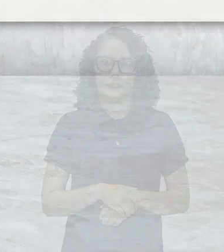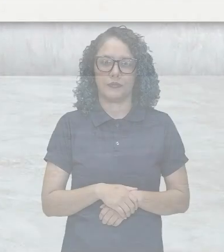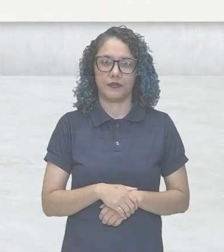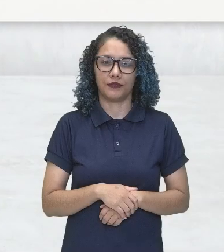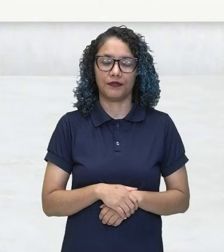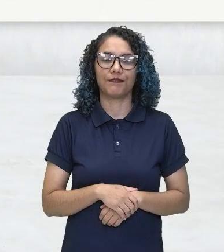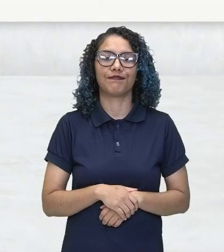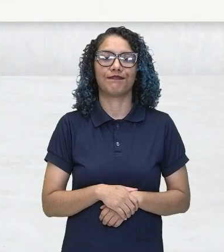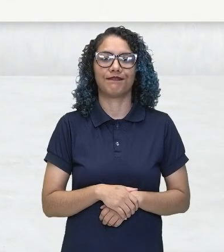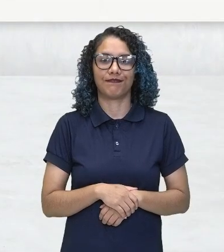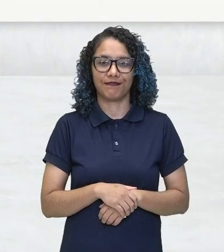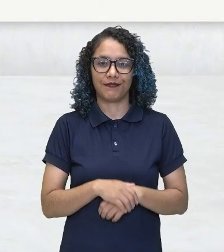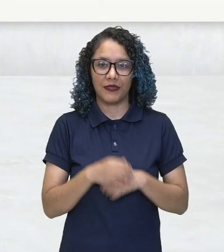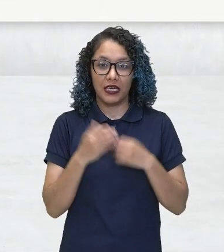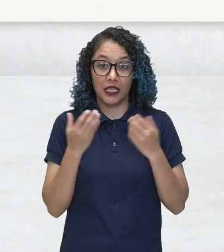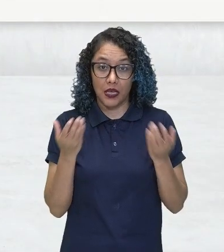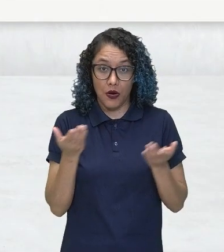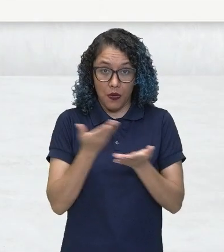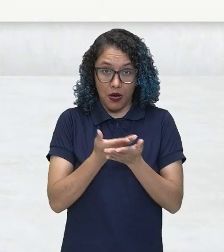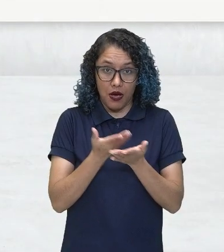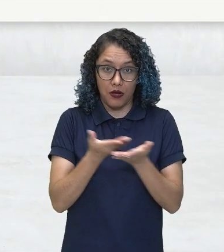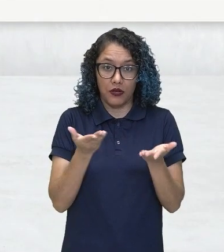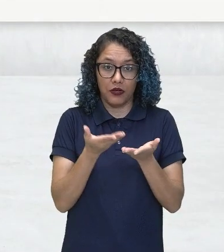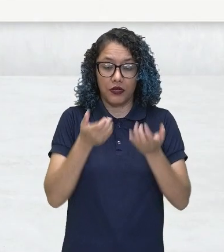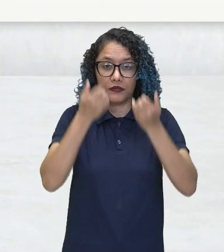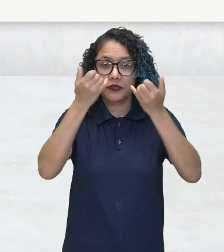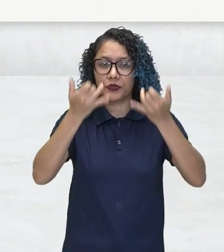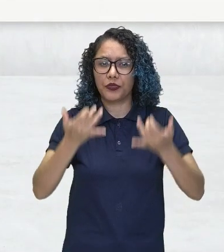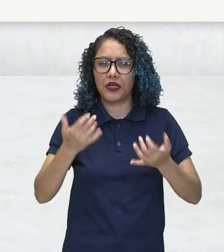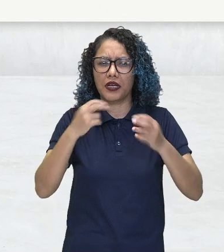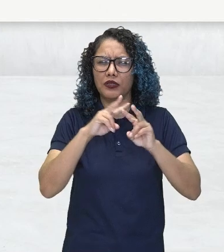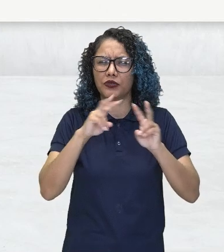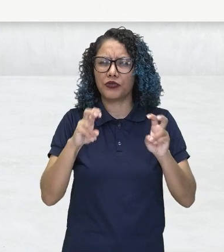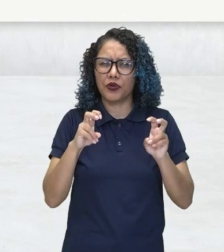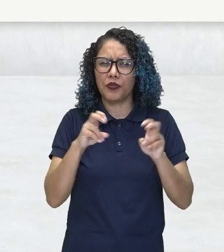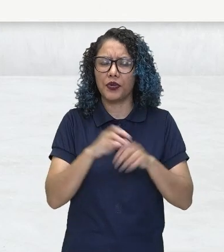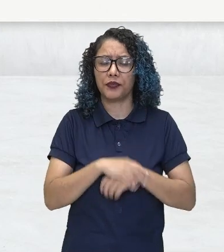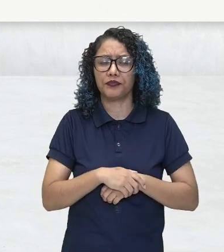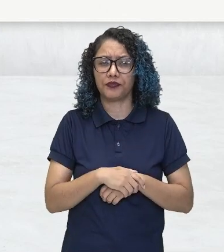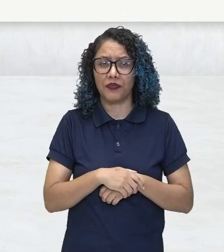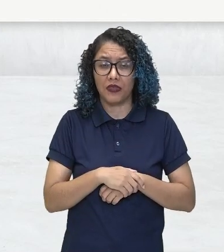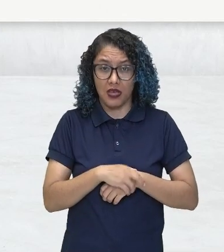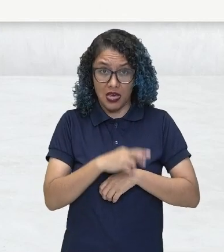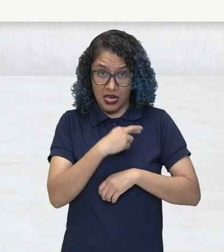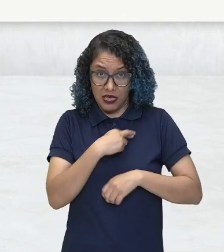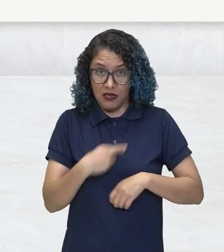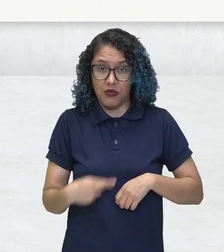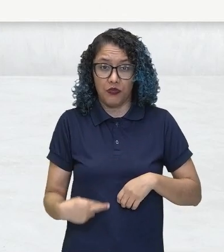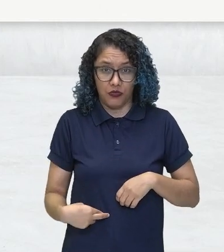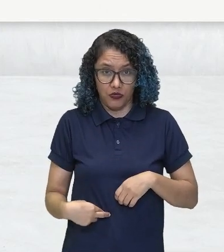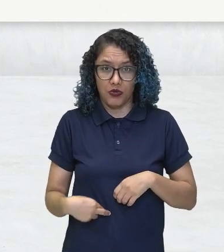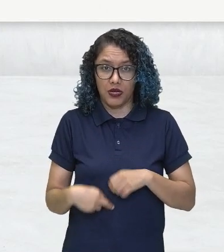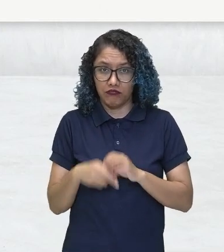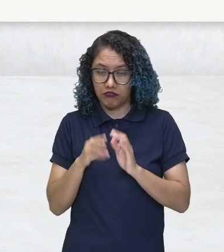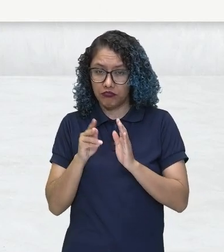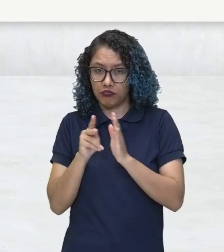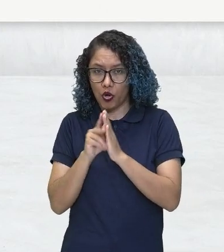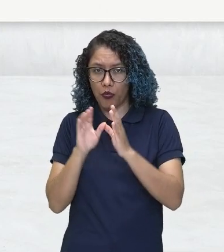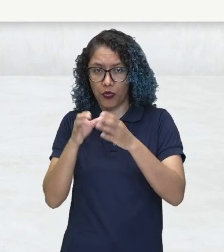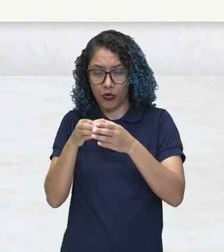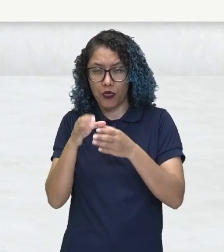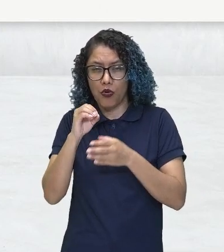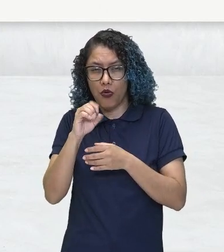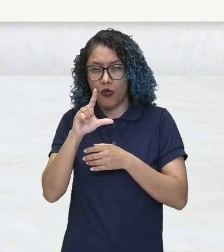Muito bem, nesta aula nós vamos falar então da República das Oligarquias. Nós vamos entender então um